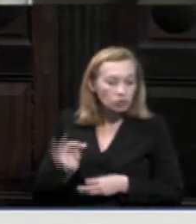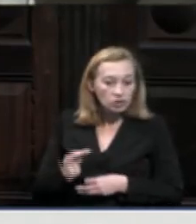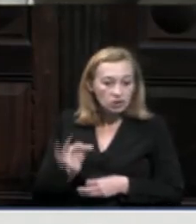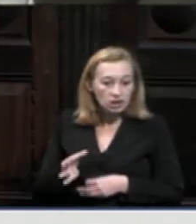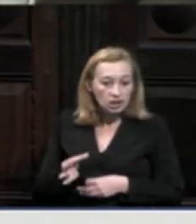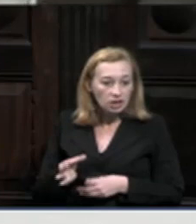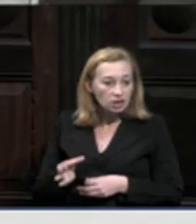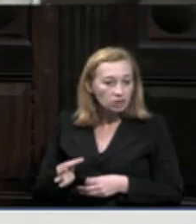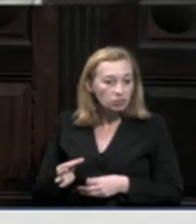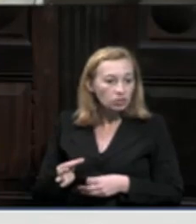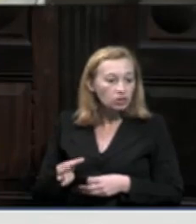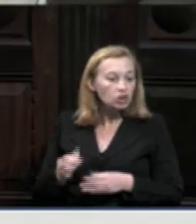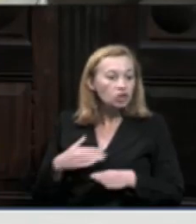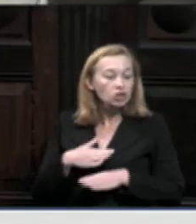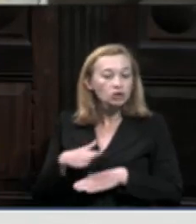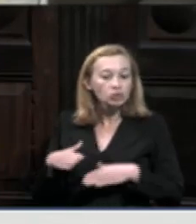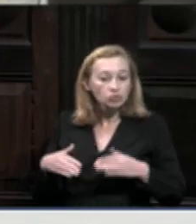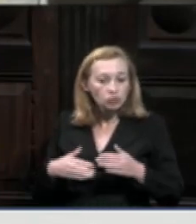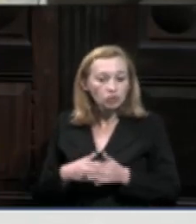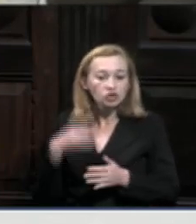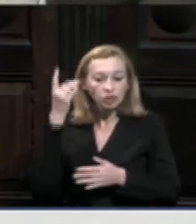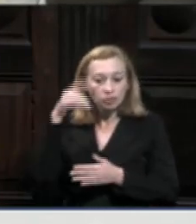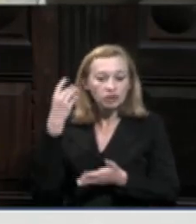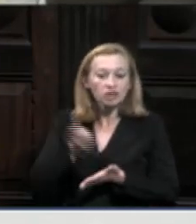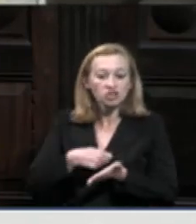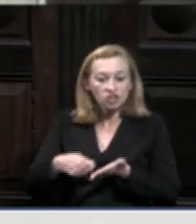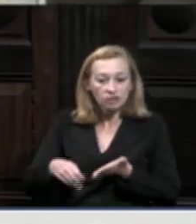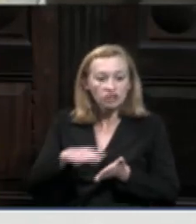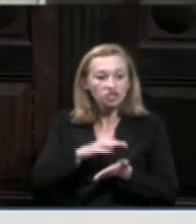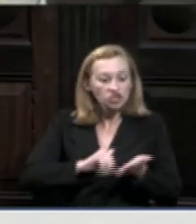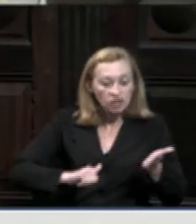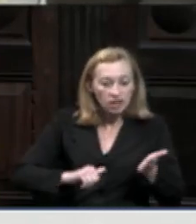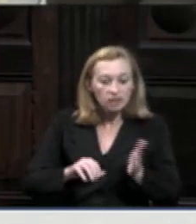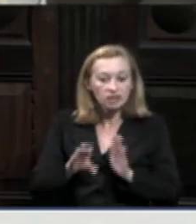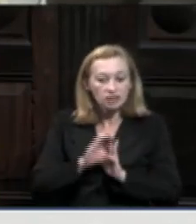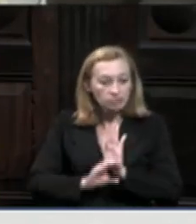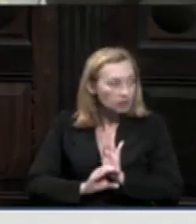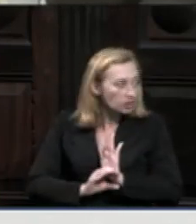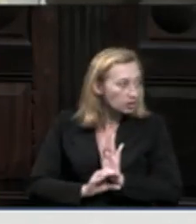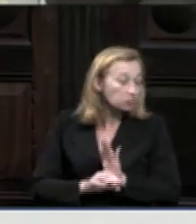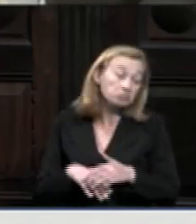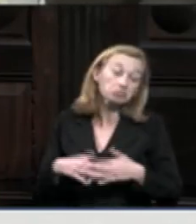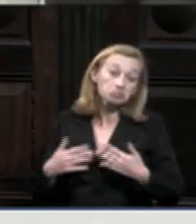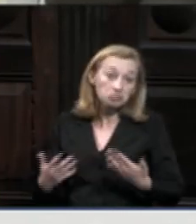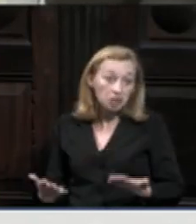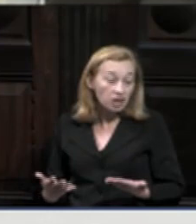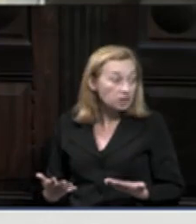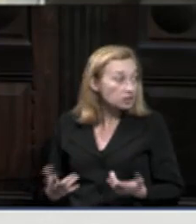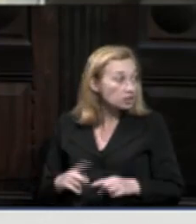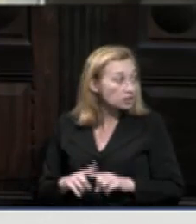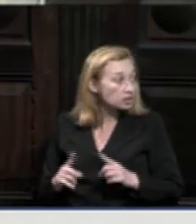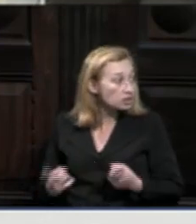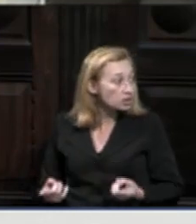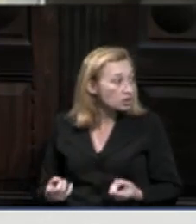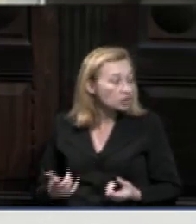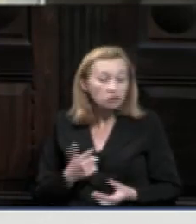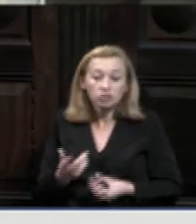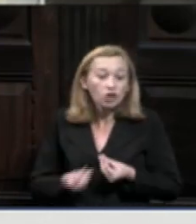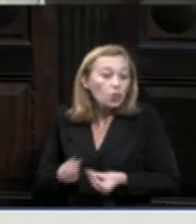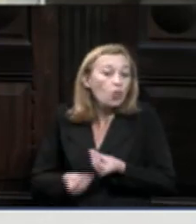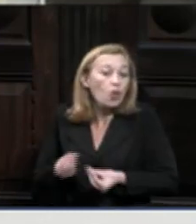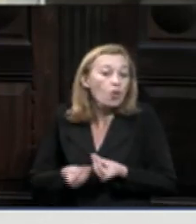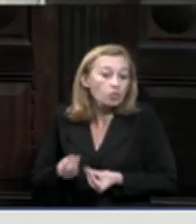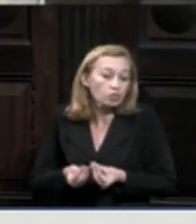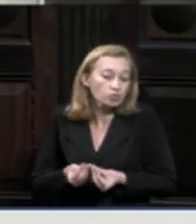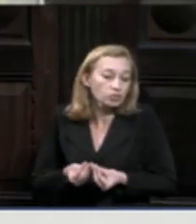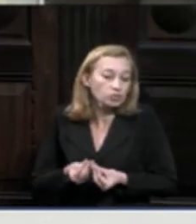autores retirarem as emendas, que também não há uma sinalização nessa direção. Então, não há como